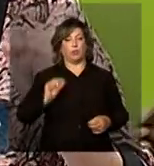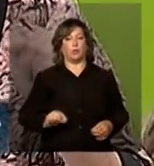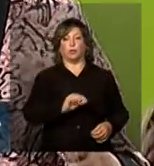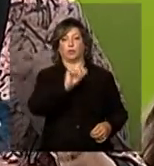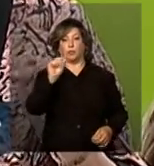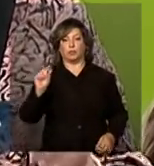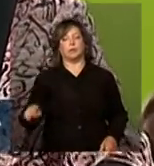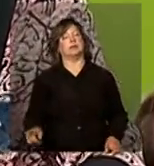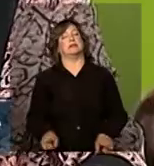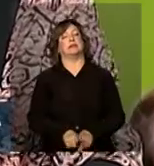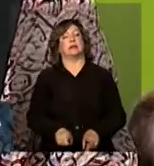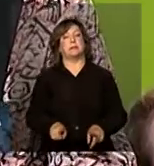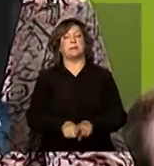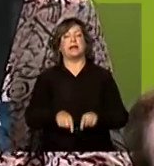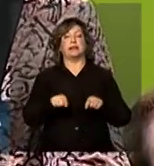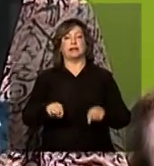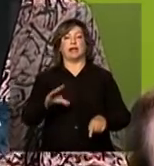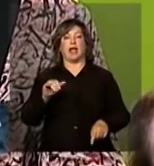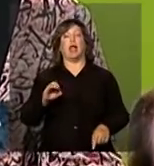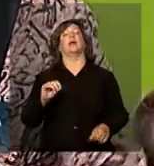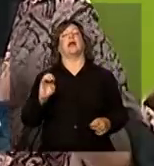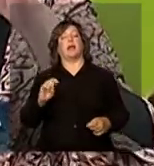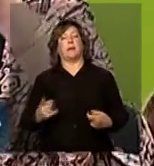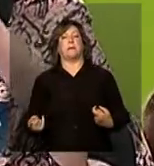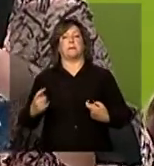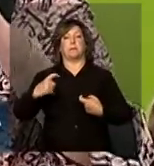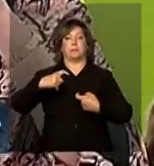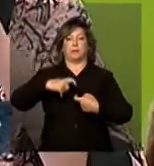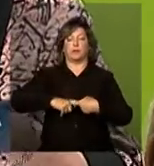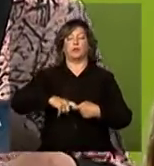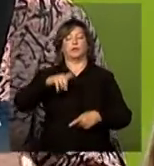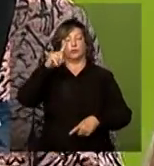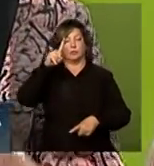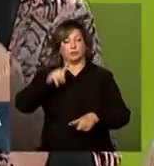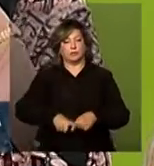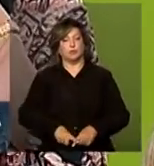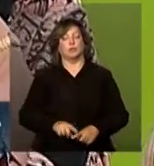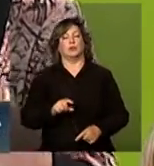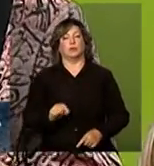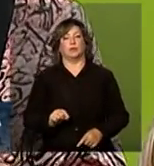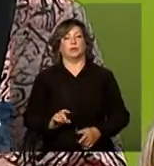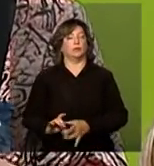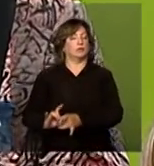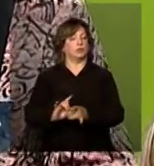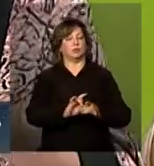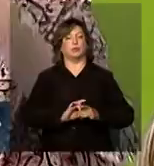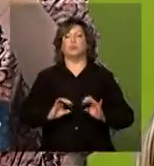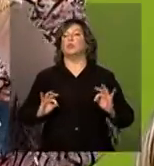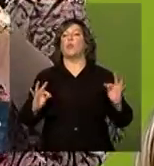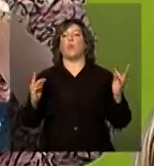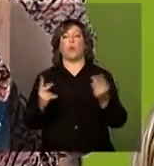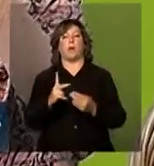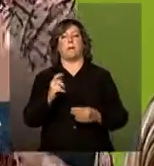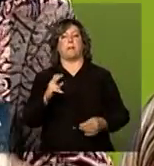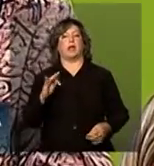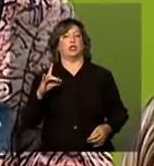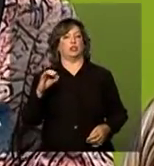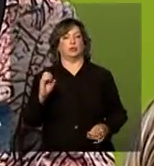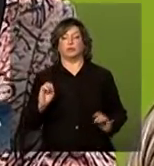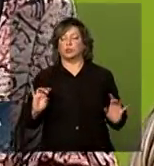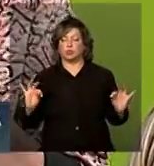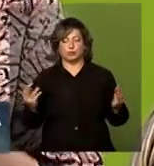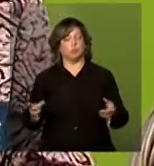também nesse caso é uma parceria absolutamente Republicano quem